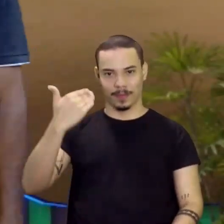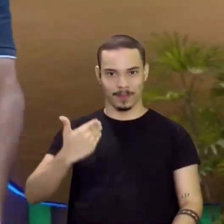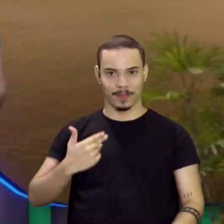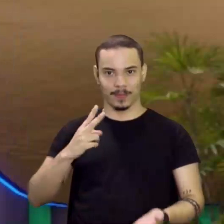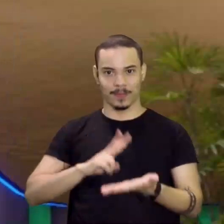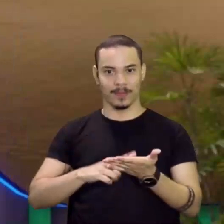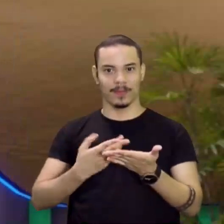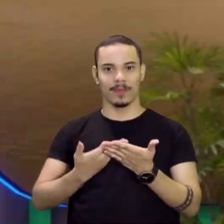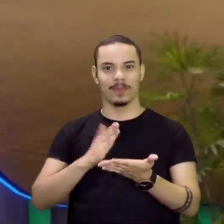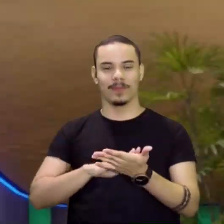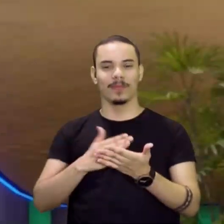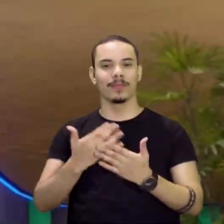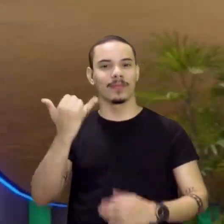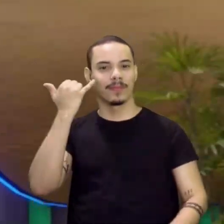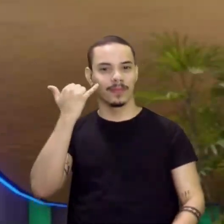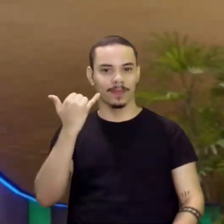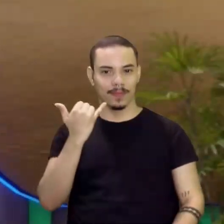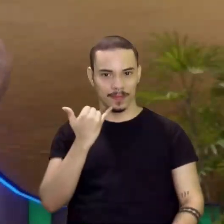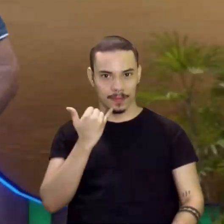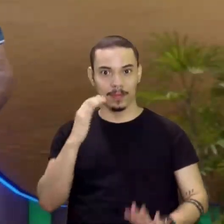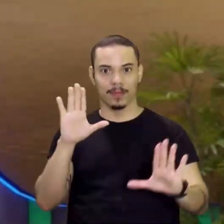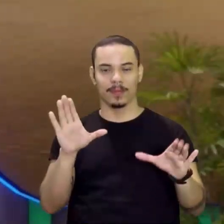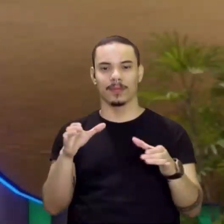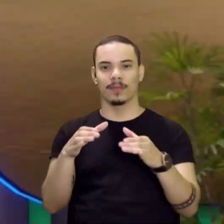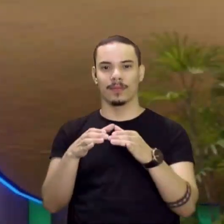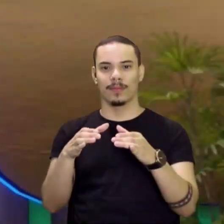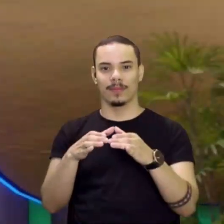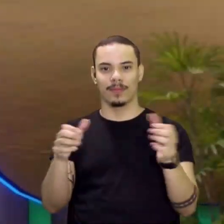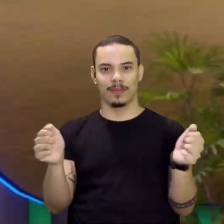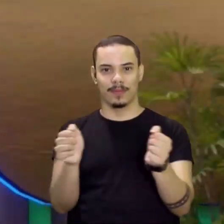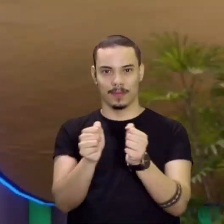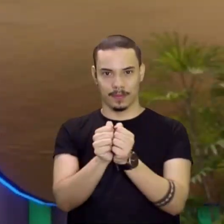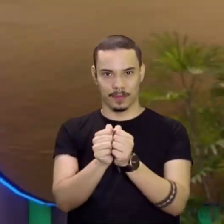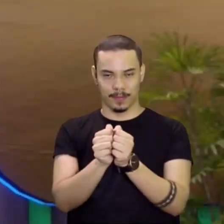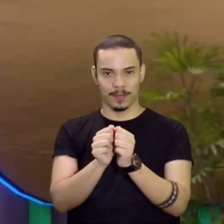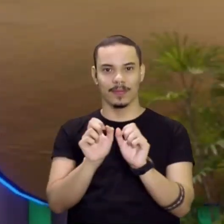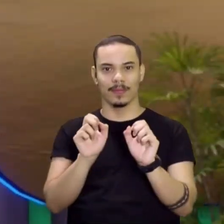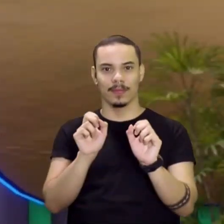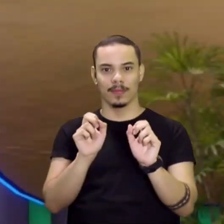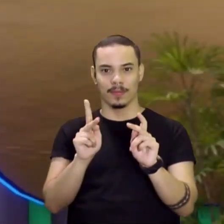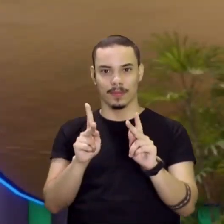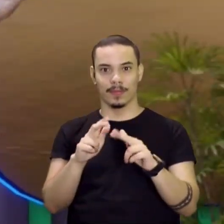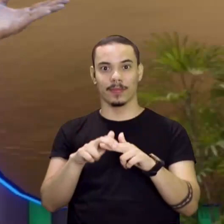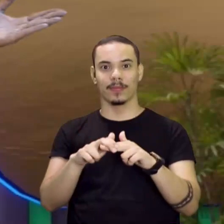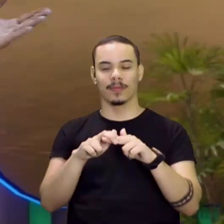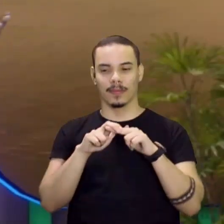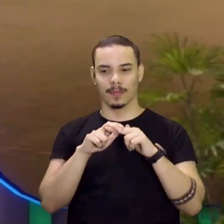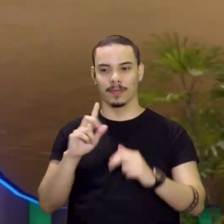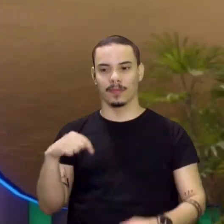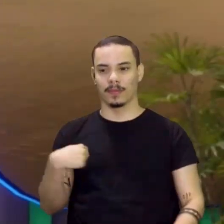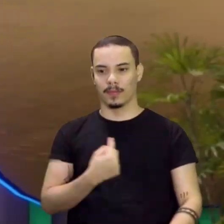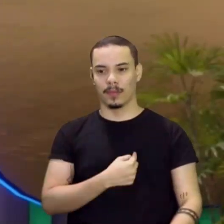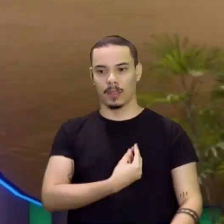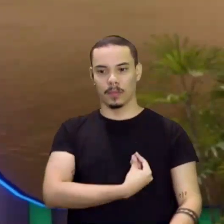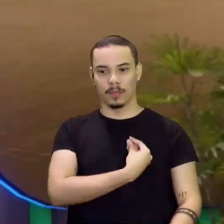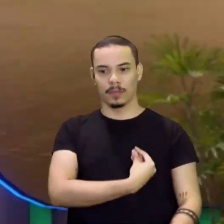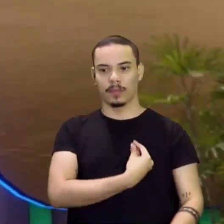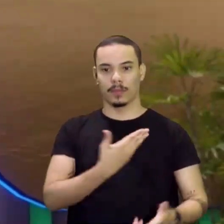o intérprete Vitor, compondo a nossa equipe. Portanto, estamos